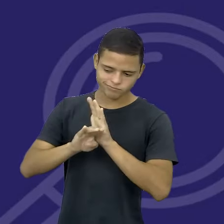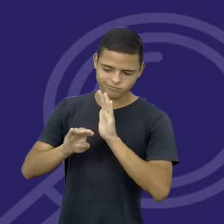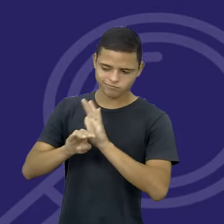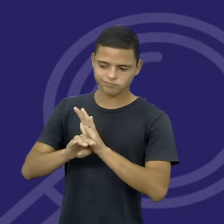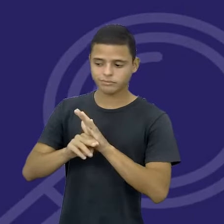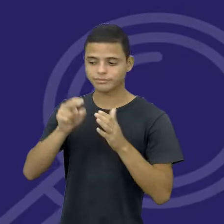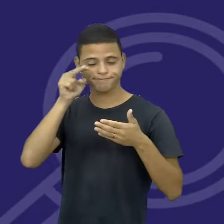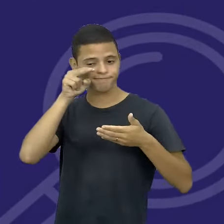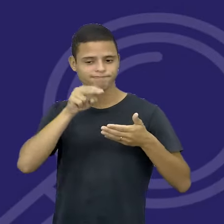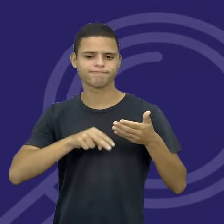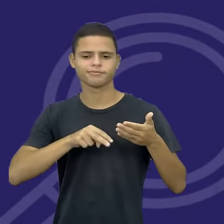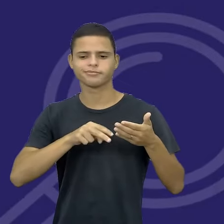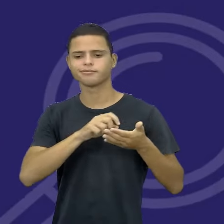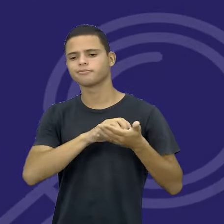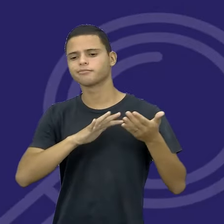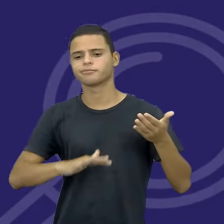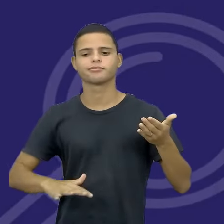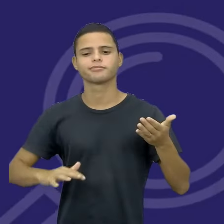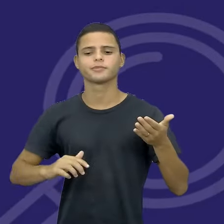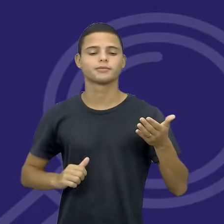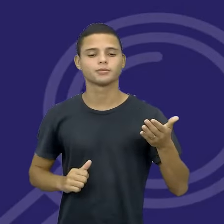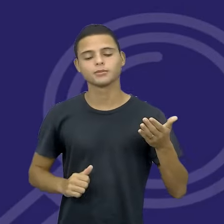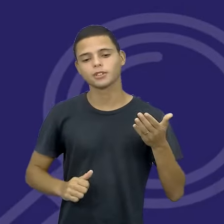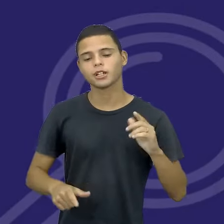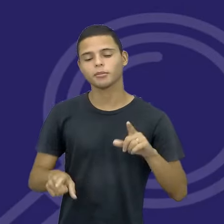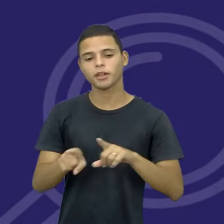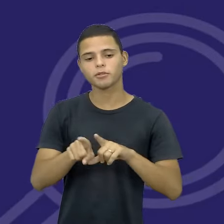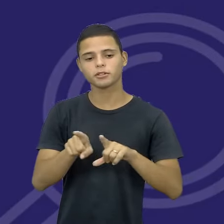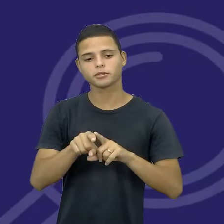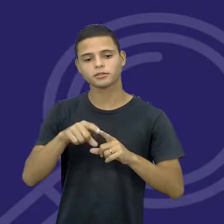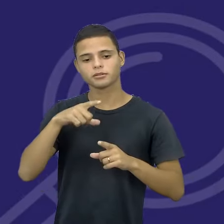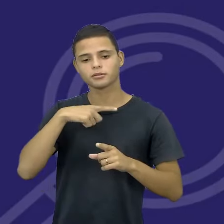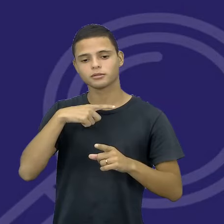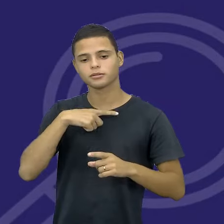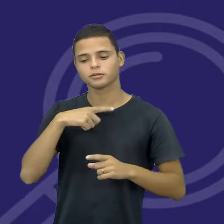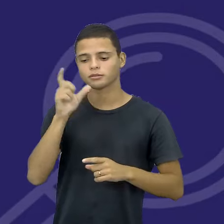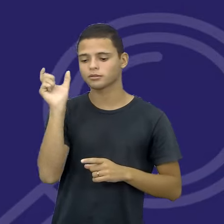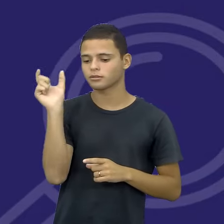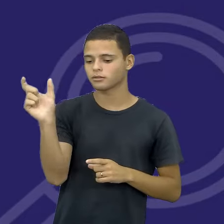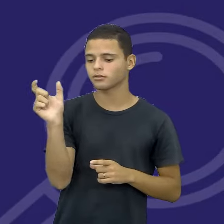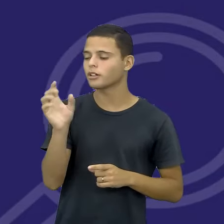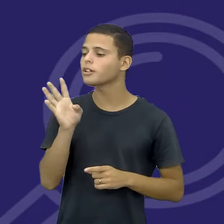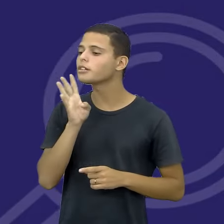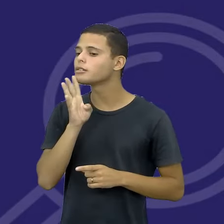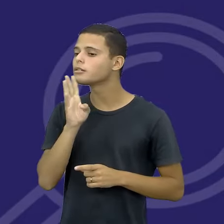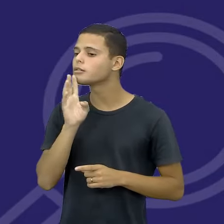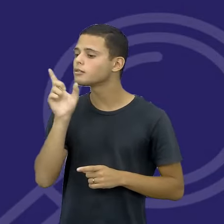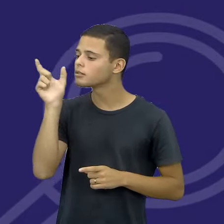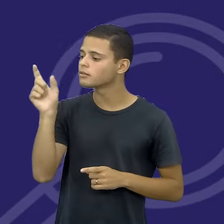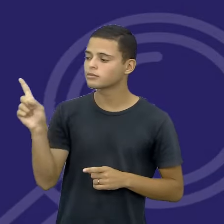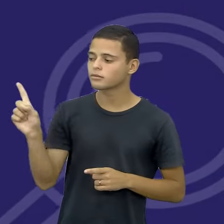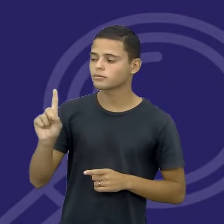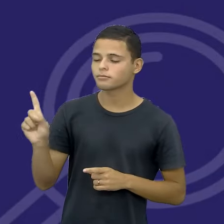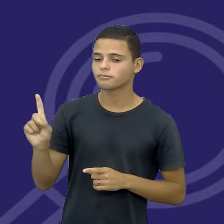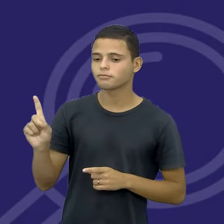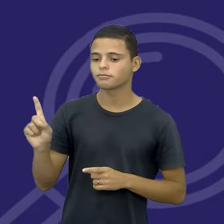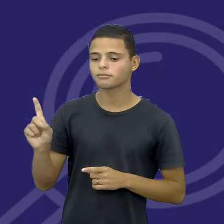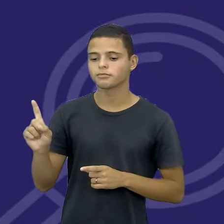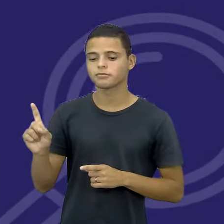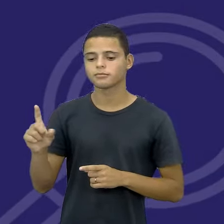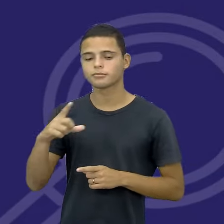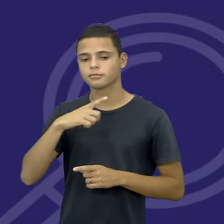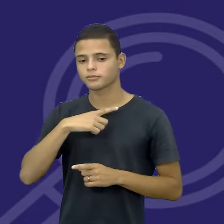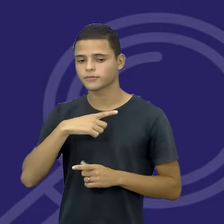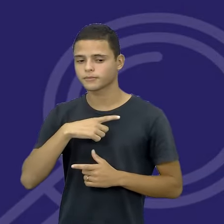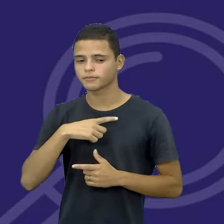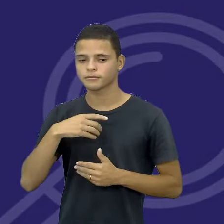o problema, né? Se houver, no contexto do problema, palavras desconhecidas para os estudantes, surge um problema secundário